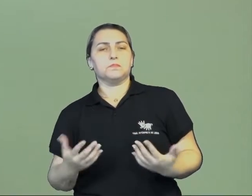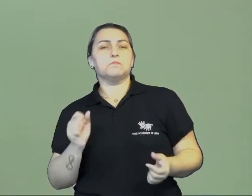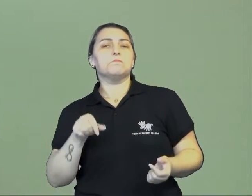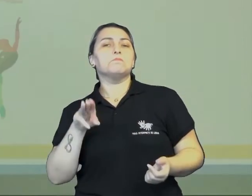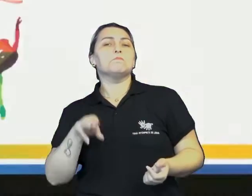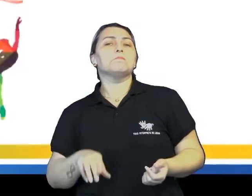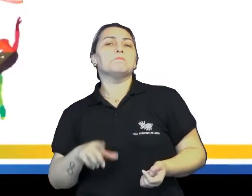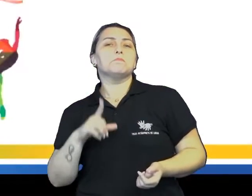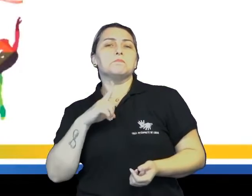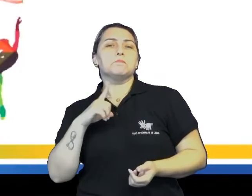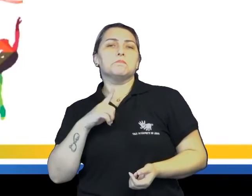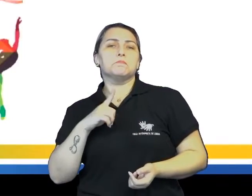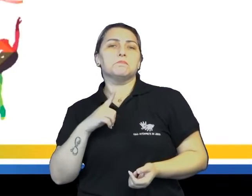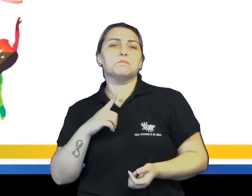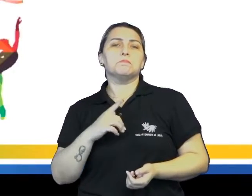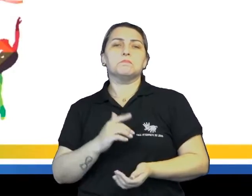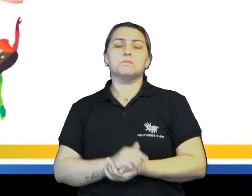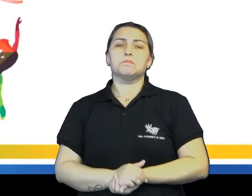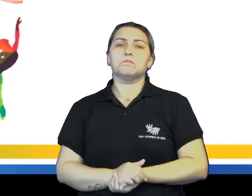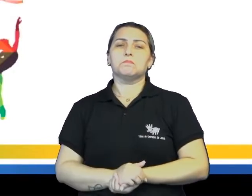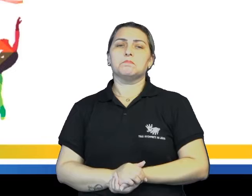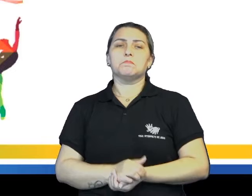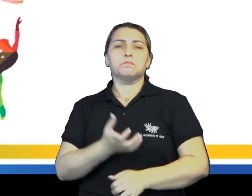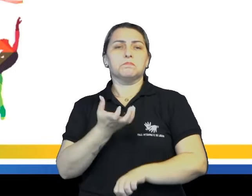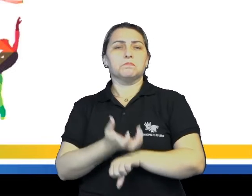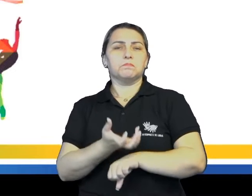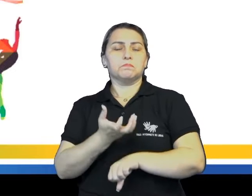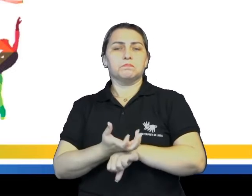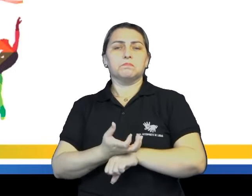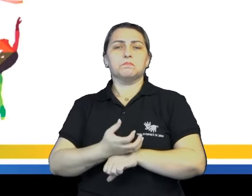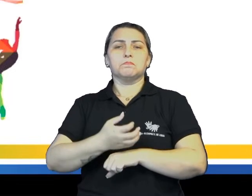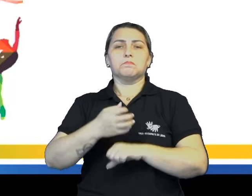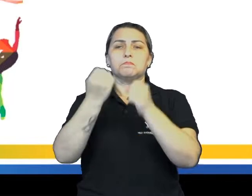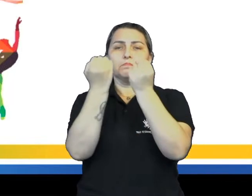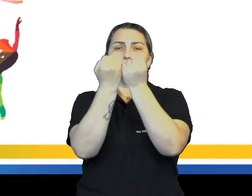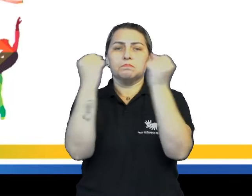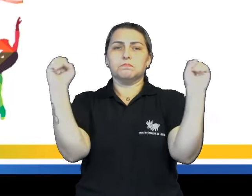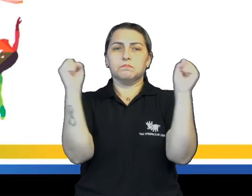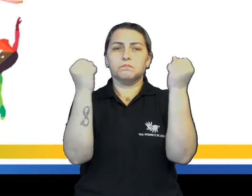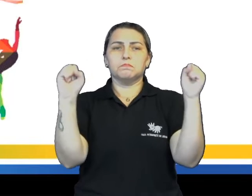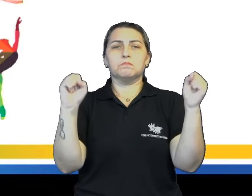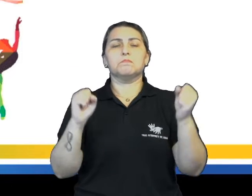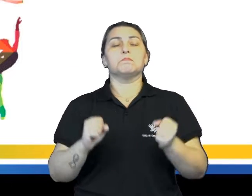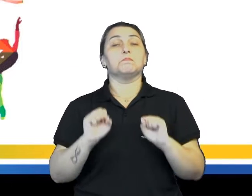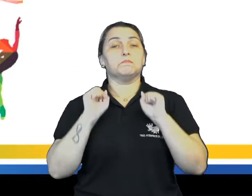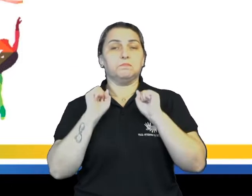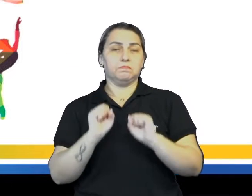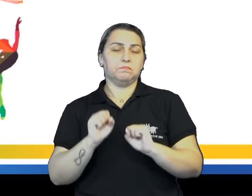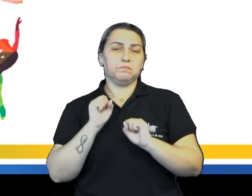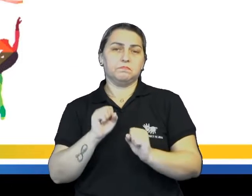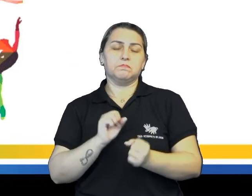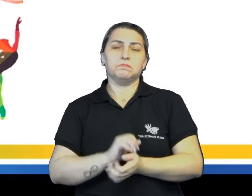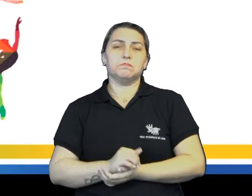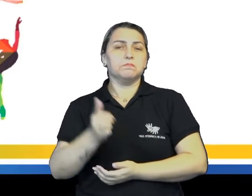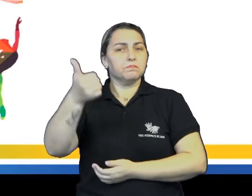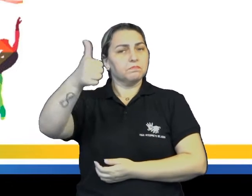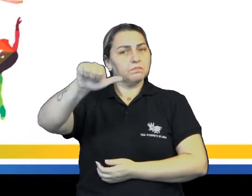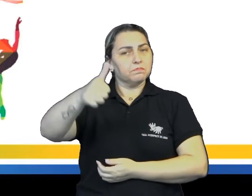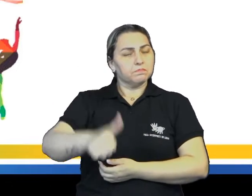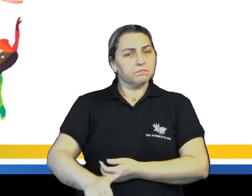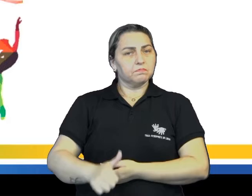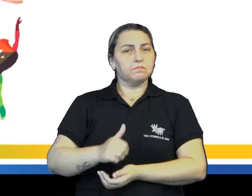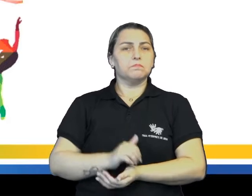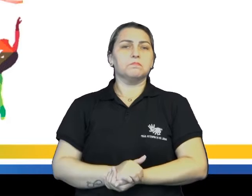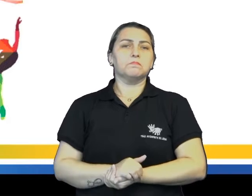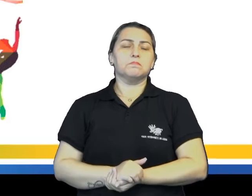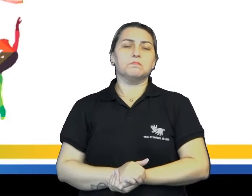temos agora? Nós temos a nossa querida disciplina Educação Física. Atualmente, como a gente pode ir analisando, com o passar